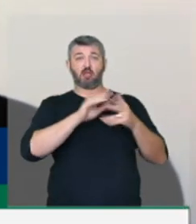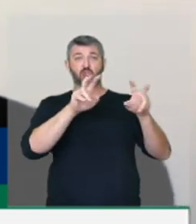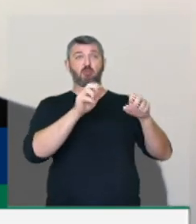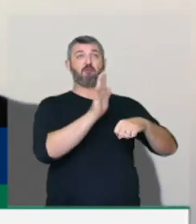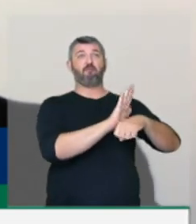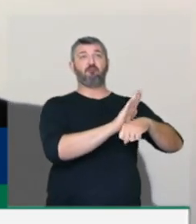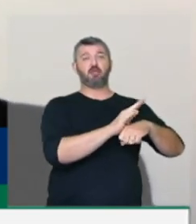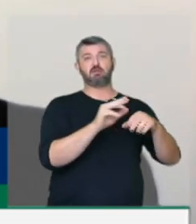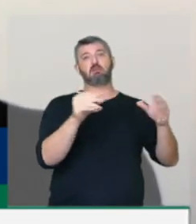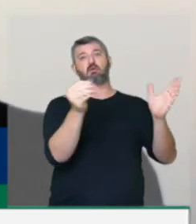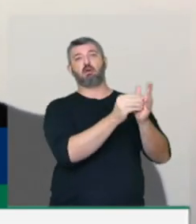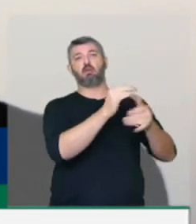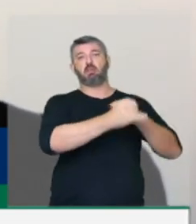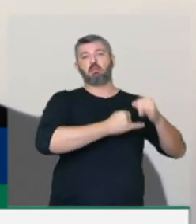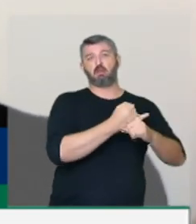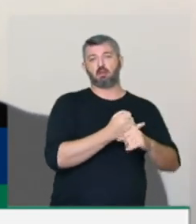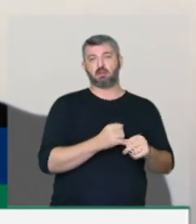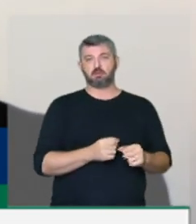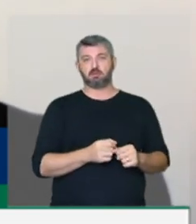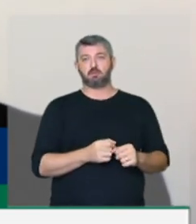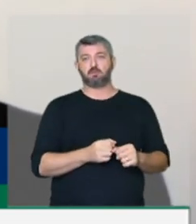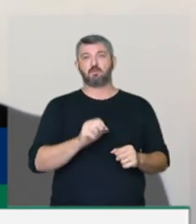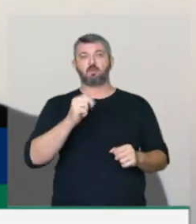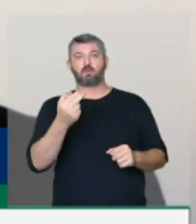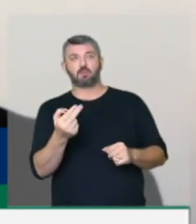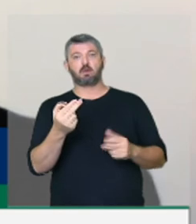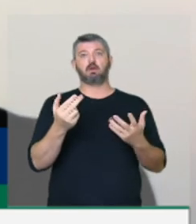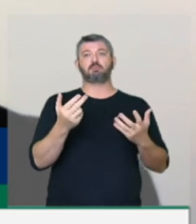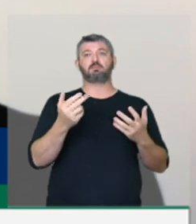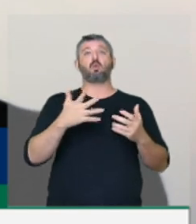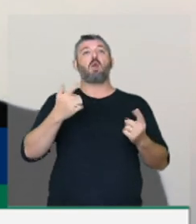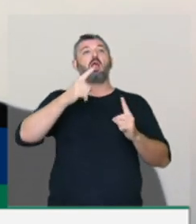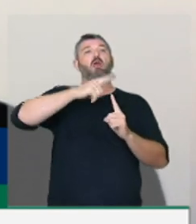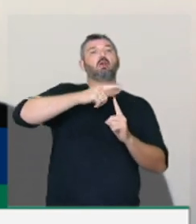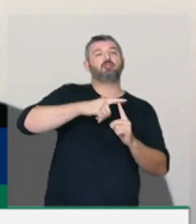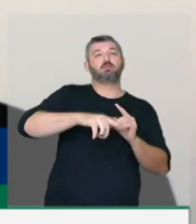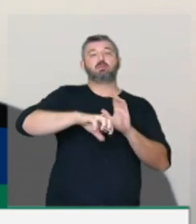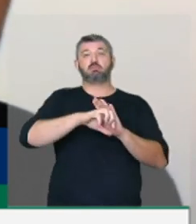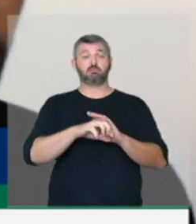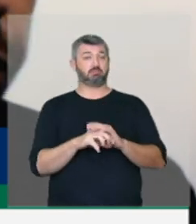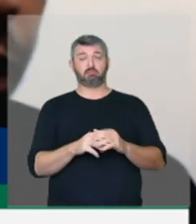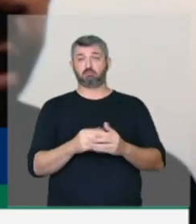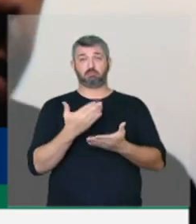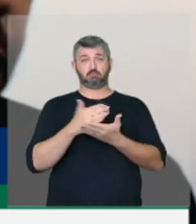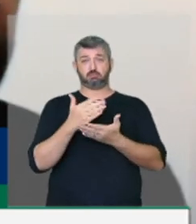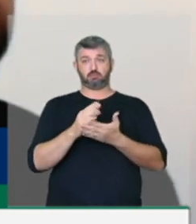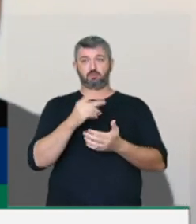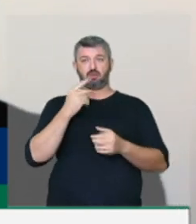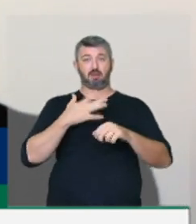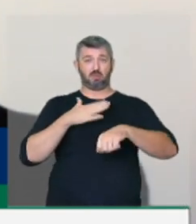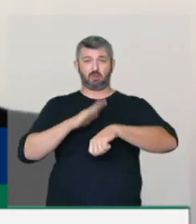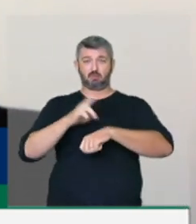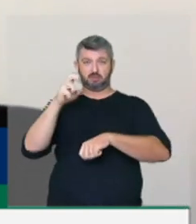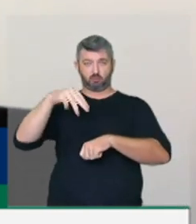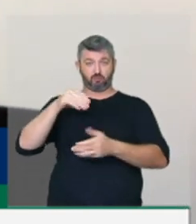Vou desconsiderar, vou abrir mão de citar quais são essas modalidades, haja vista que faltam 5 minutos para o encerramento da minha